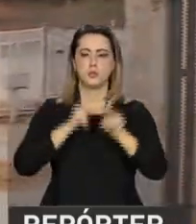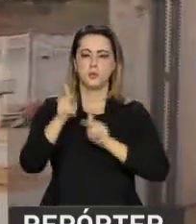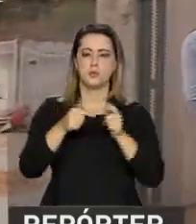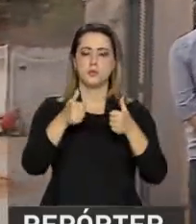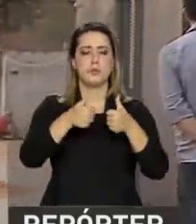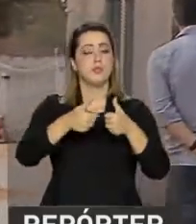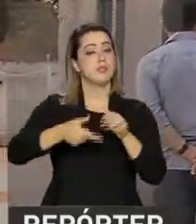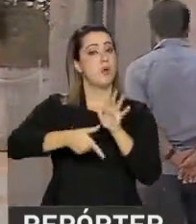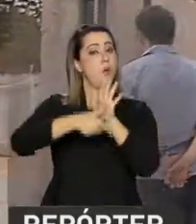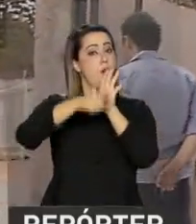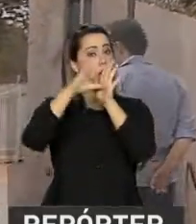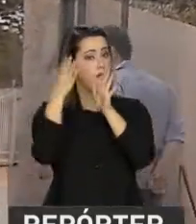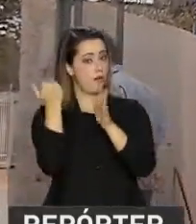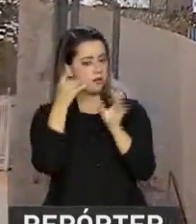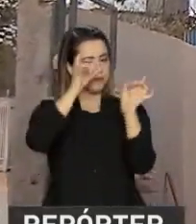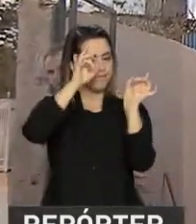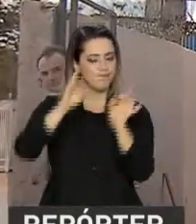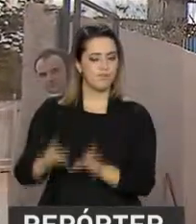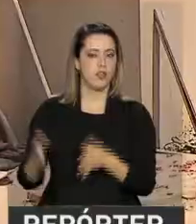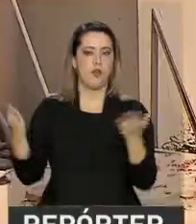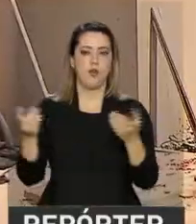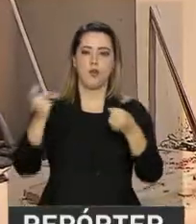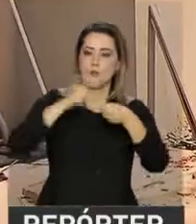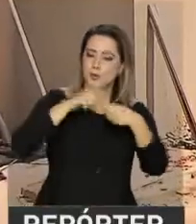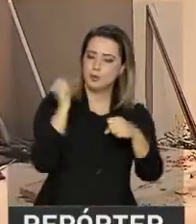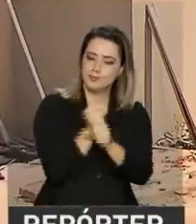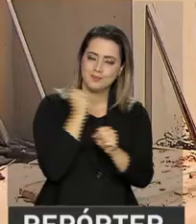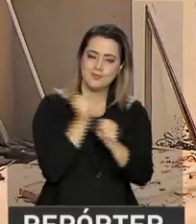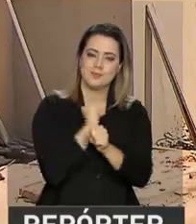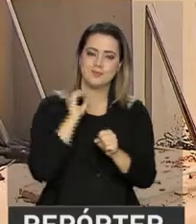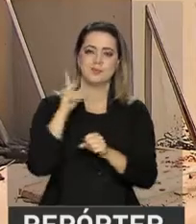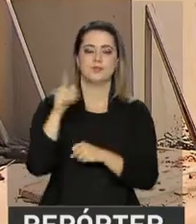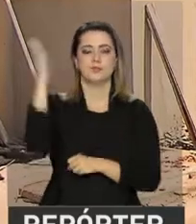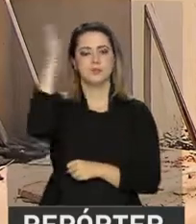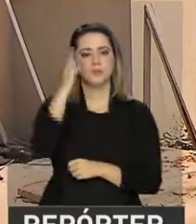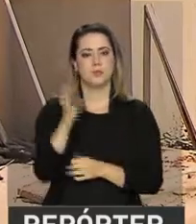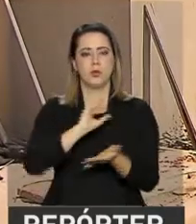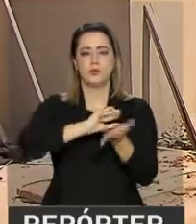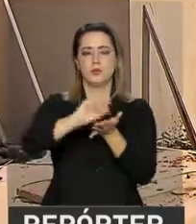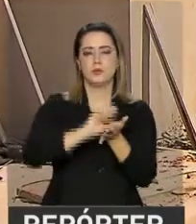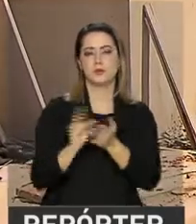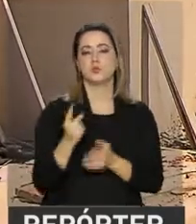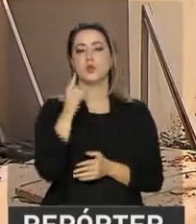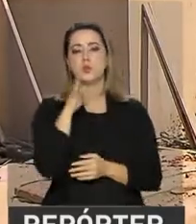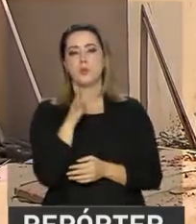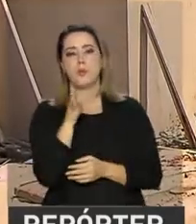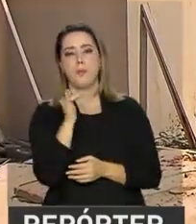estavam abandonadas, foram retomadas em todo o Brasil, com um investimento de